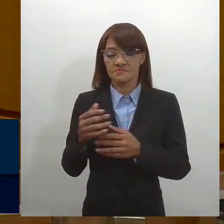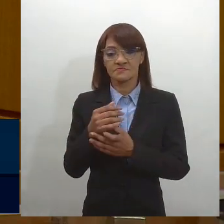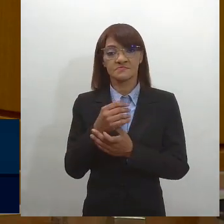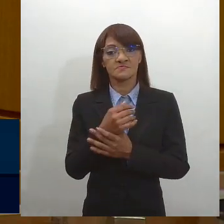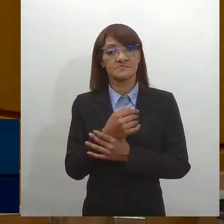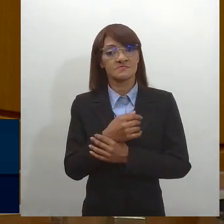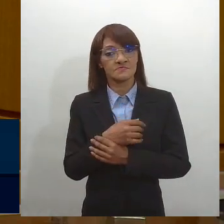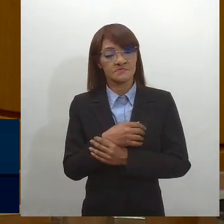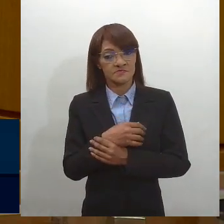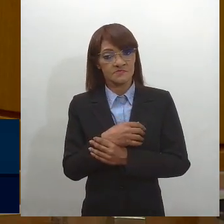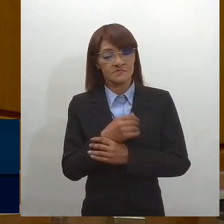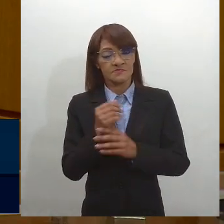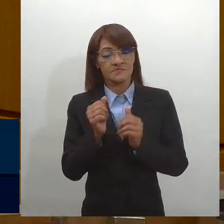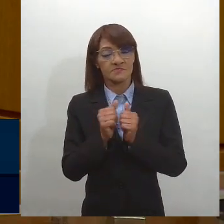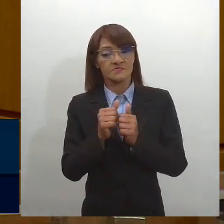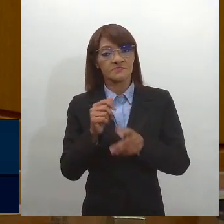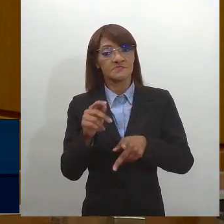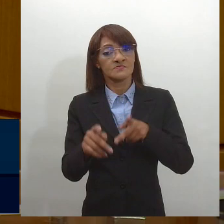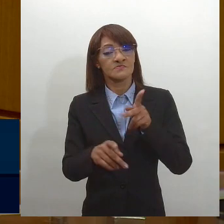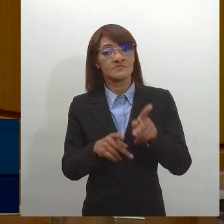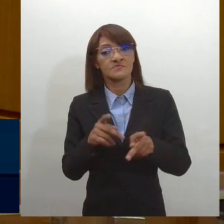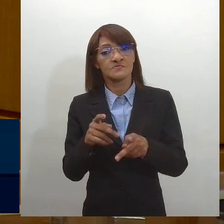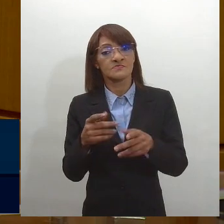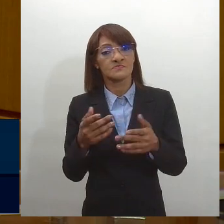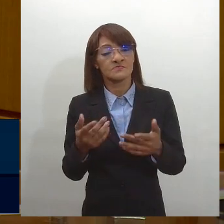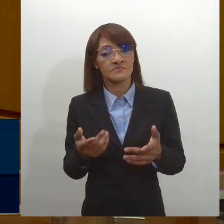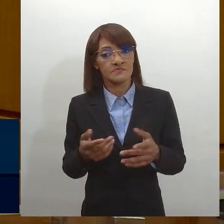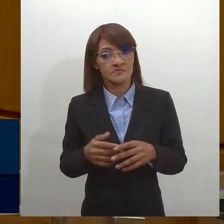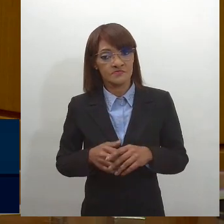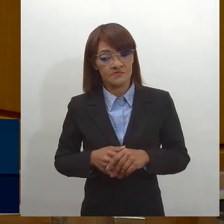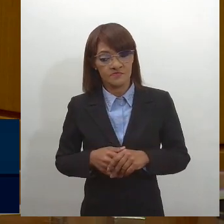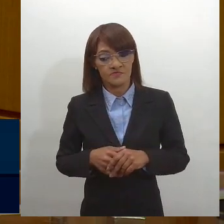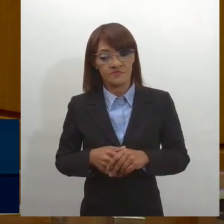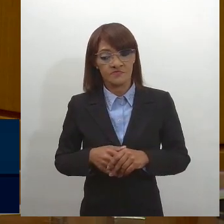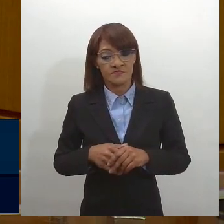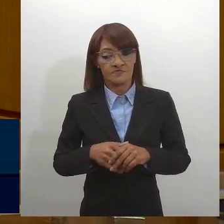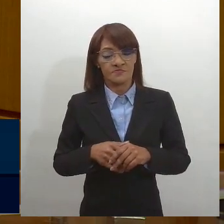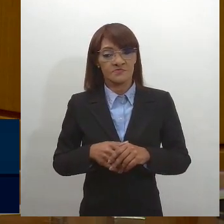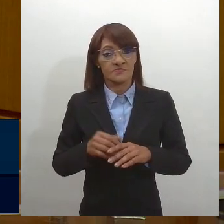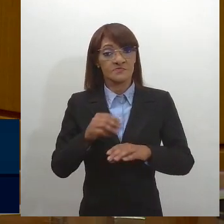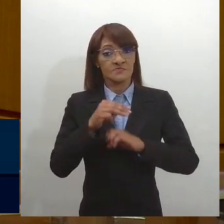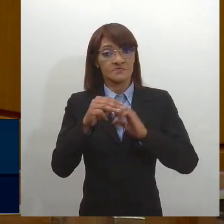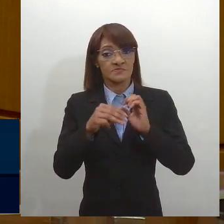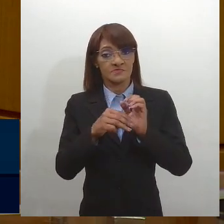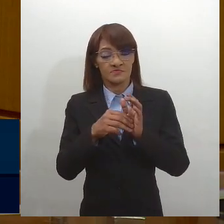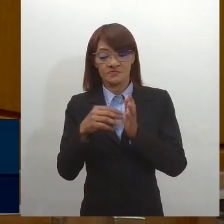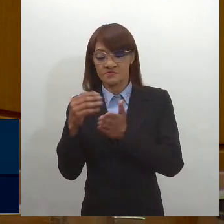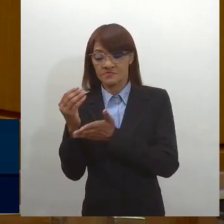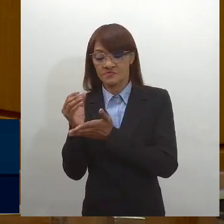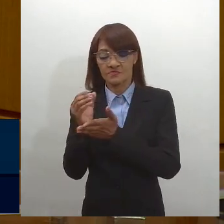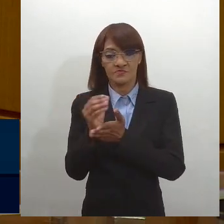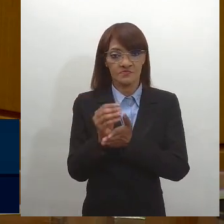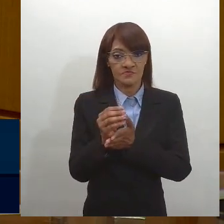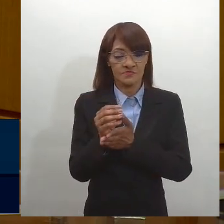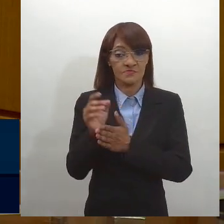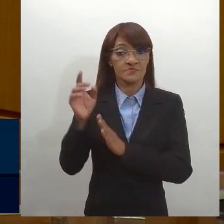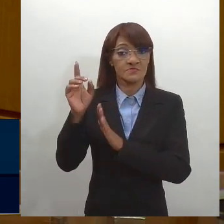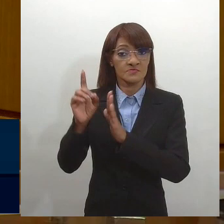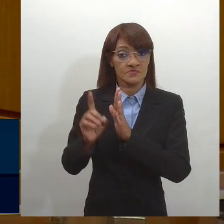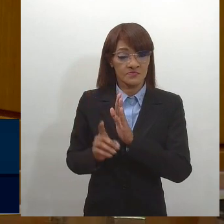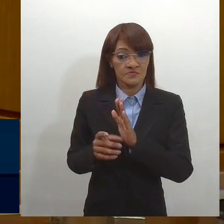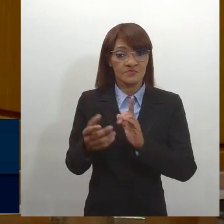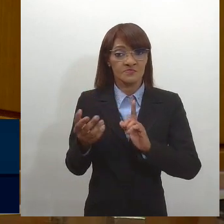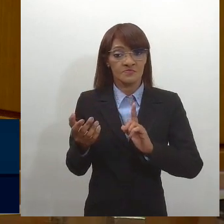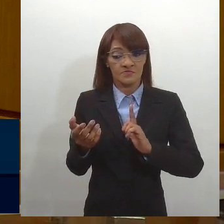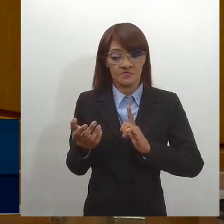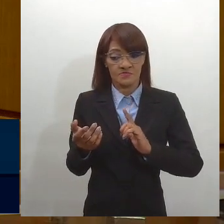que as emendas que nós temos direito e aquela que 50% é para a saúde, e a